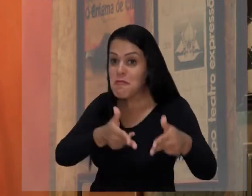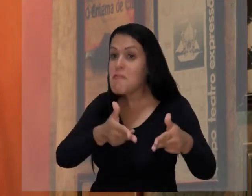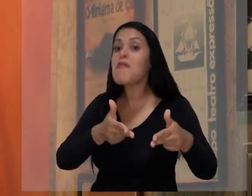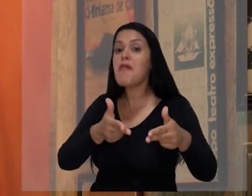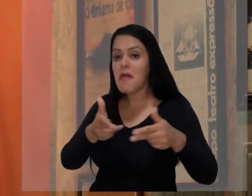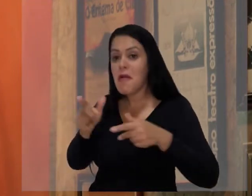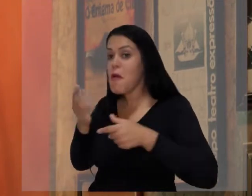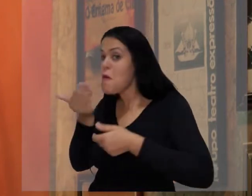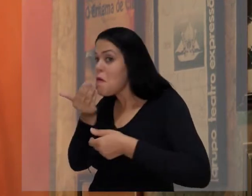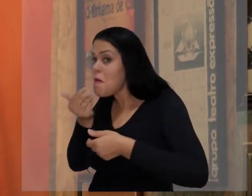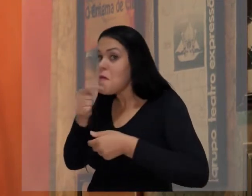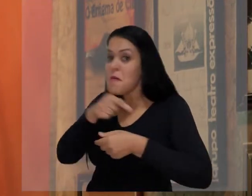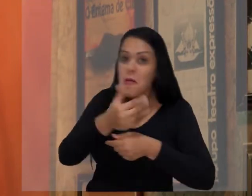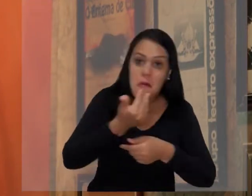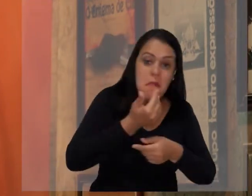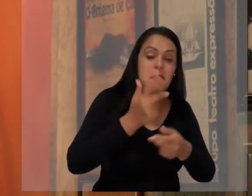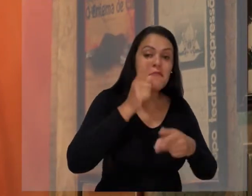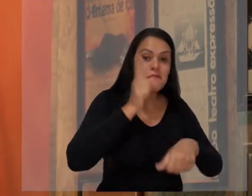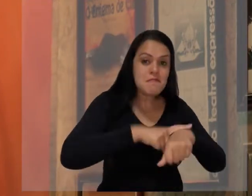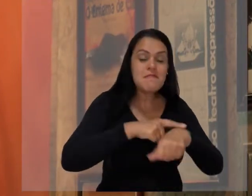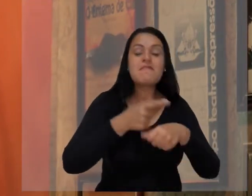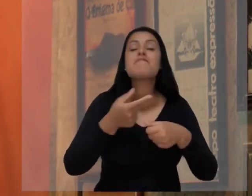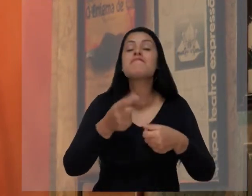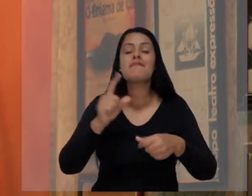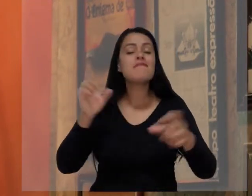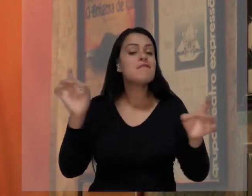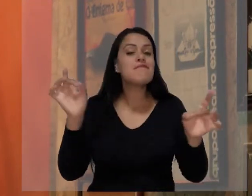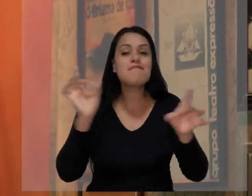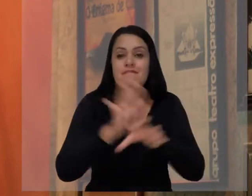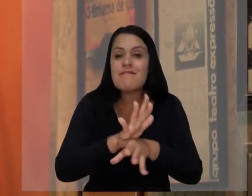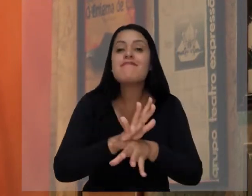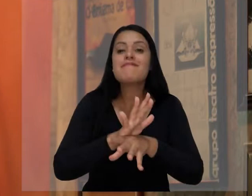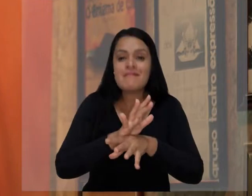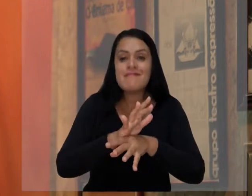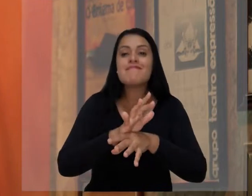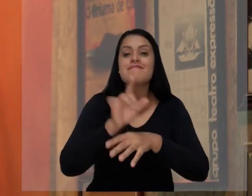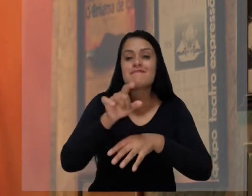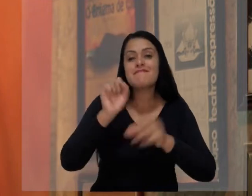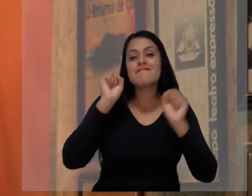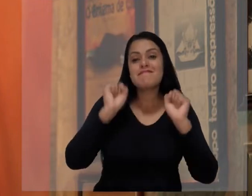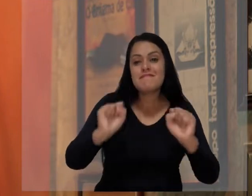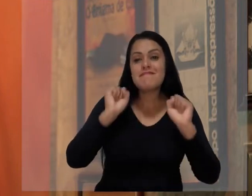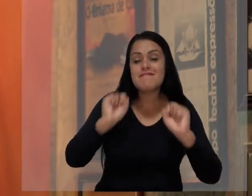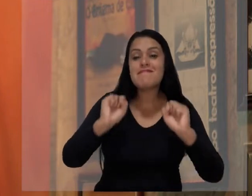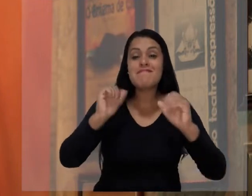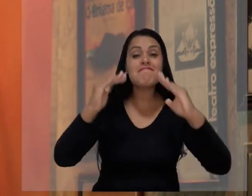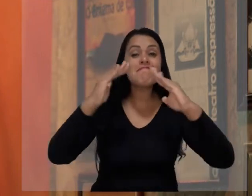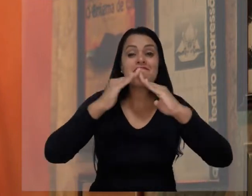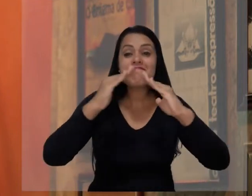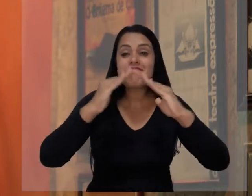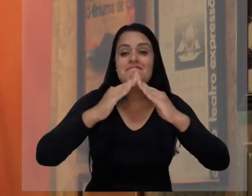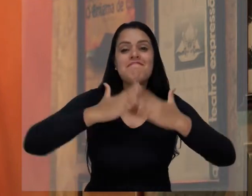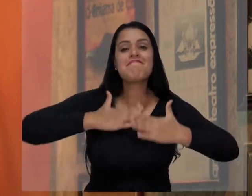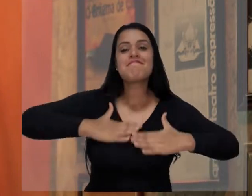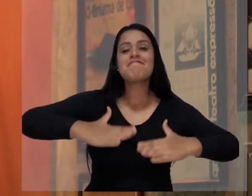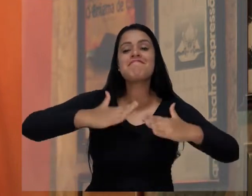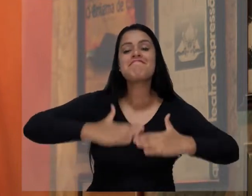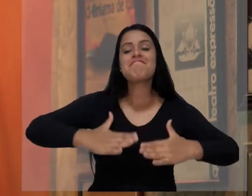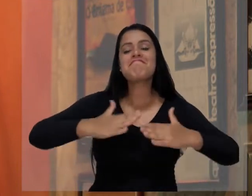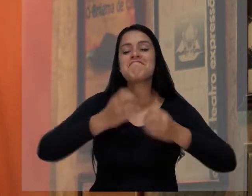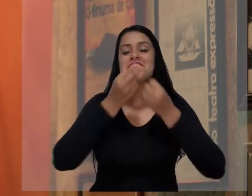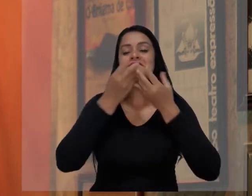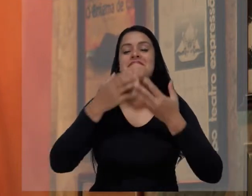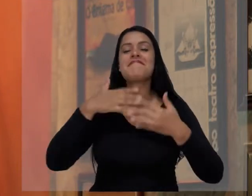certa, comida na hora certa. E aí pronto, tu pode agora fazer isso em casa. Ai, que